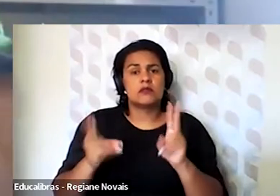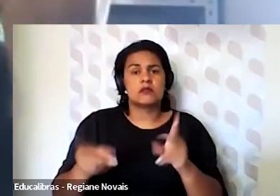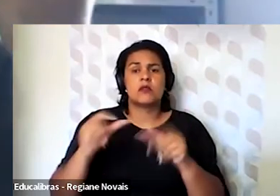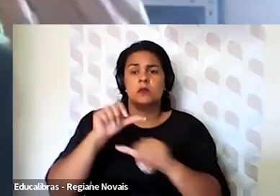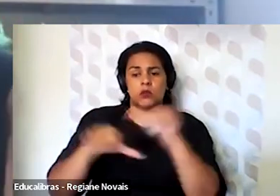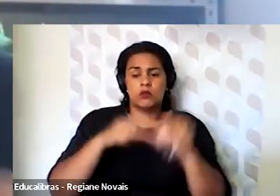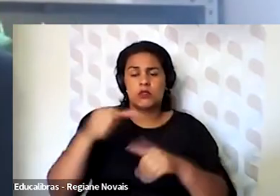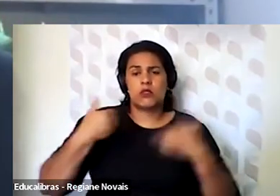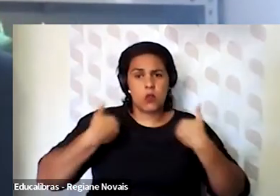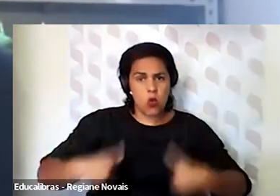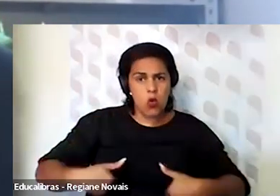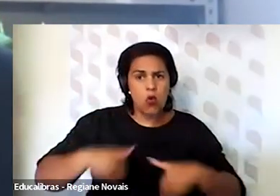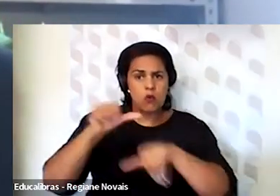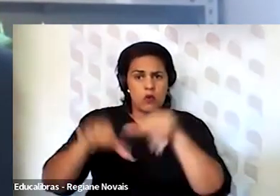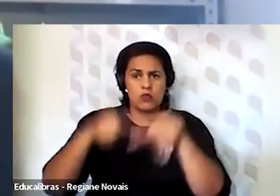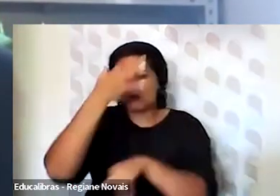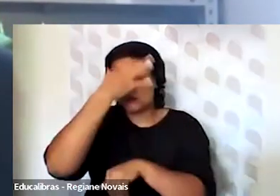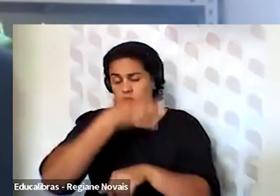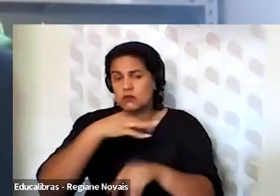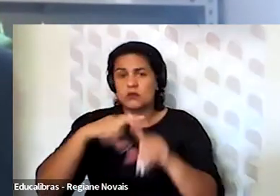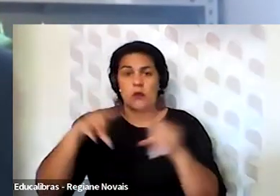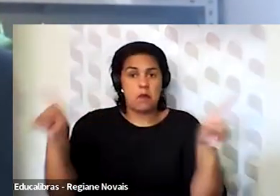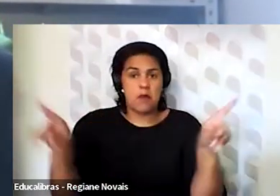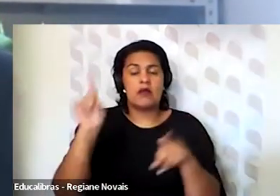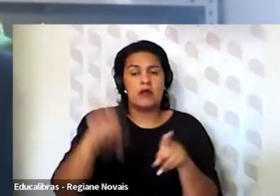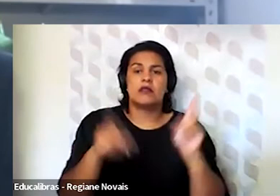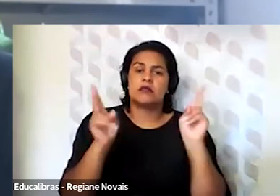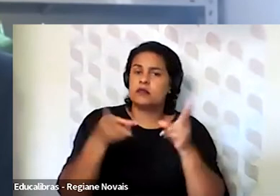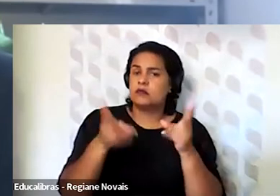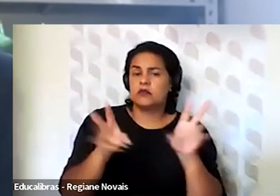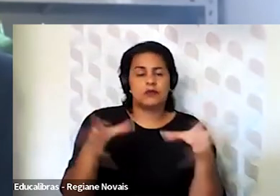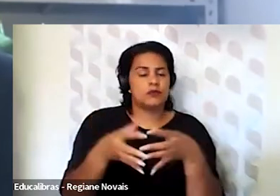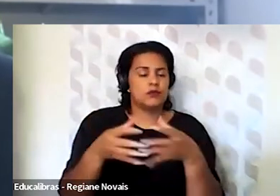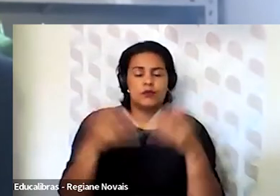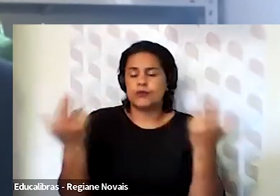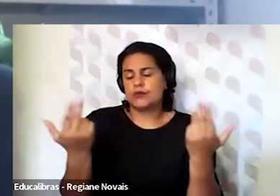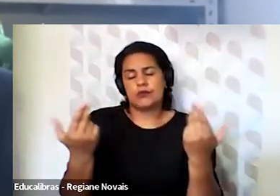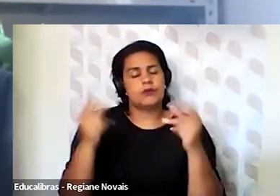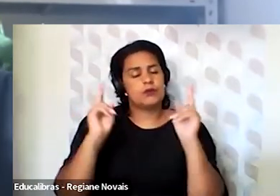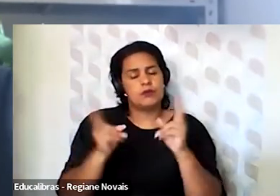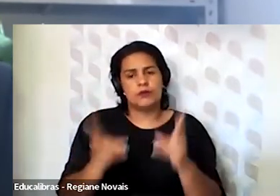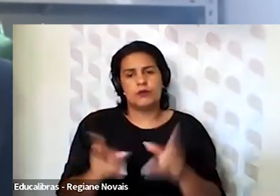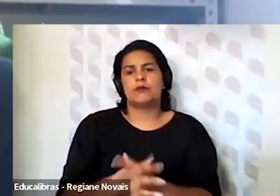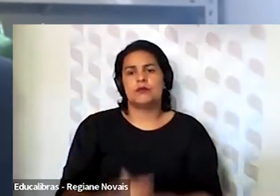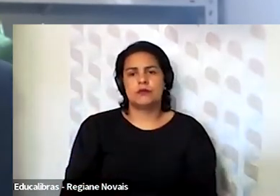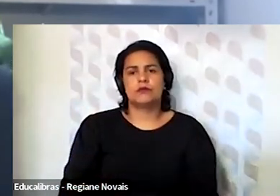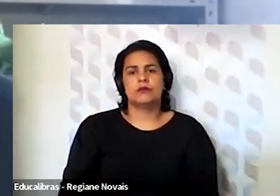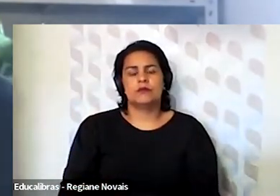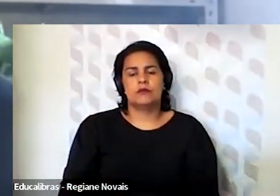classes escravocratas e colonialistas que estavam no nosso país. É isso.